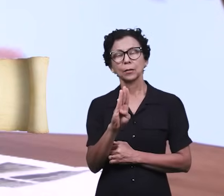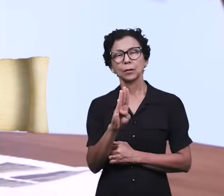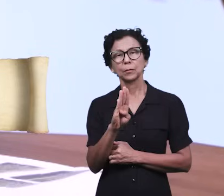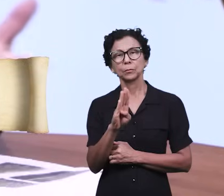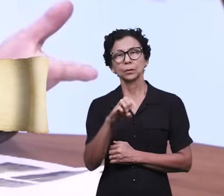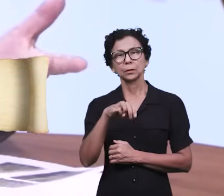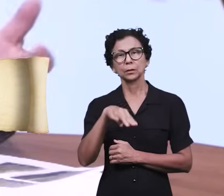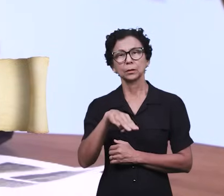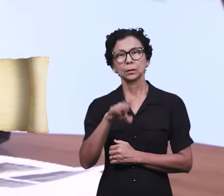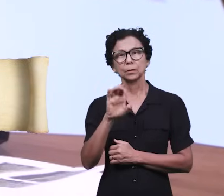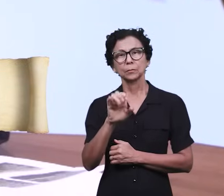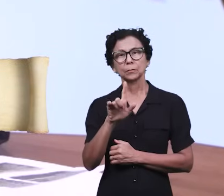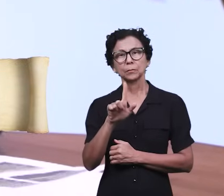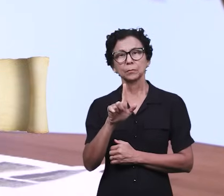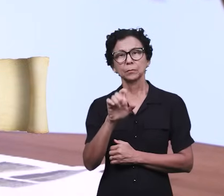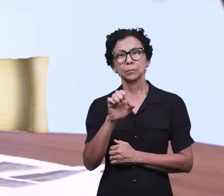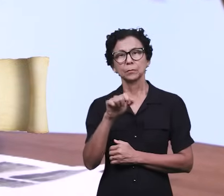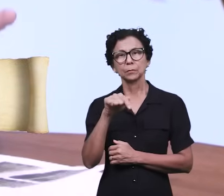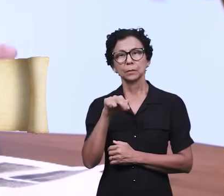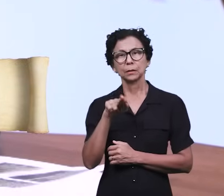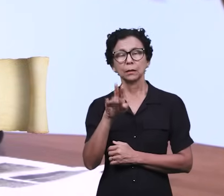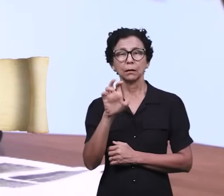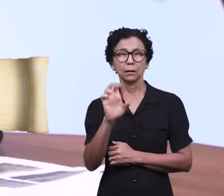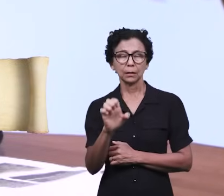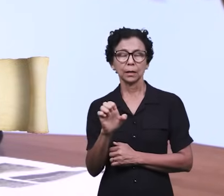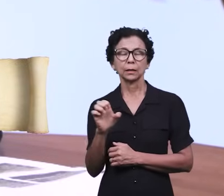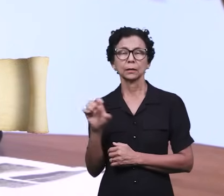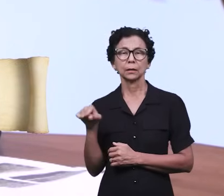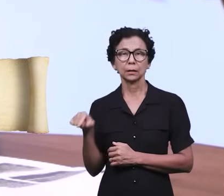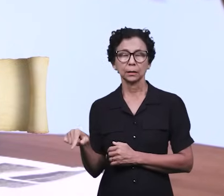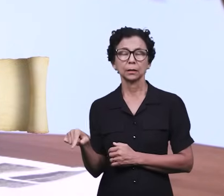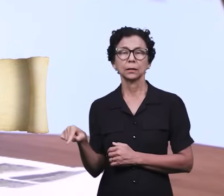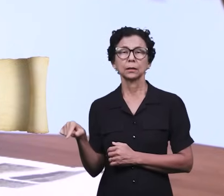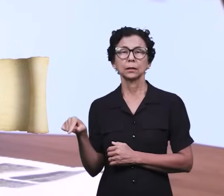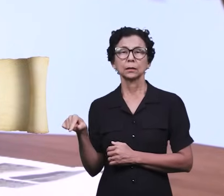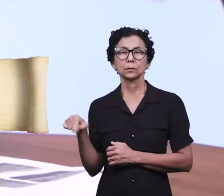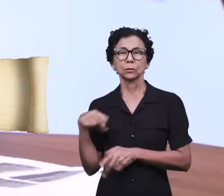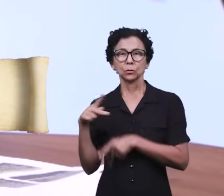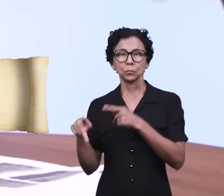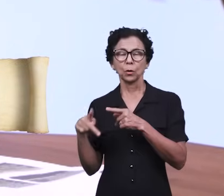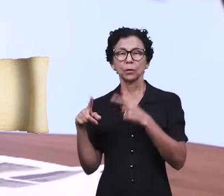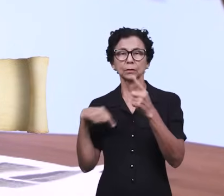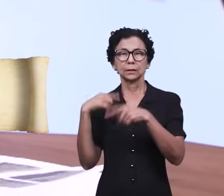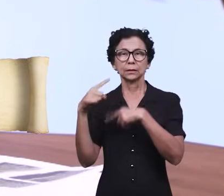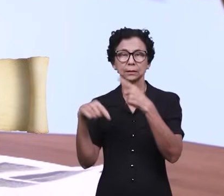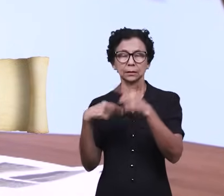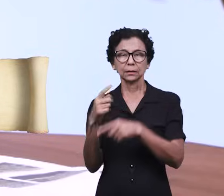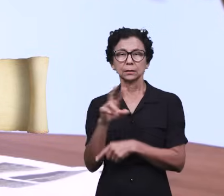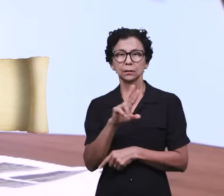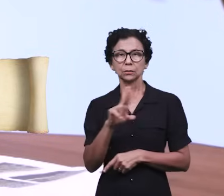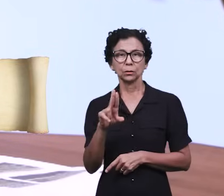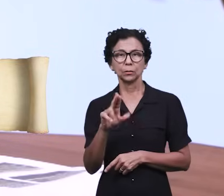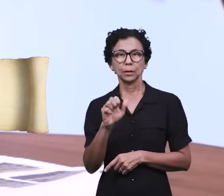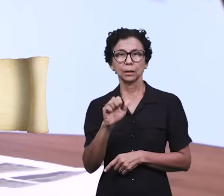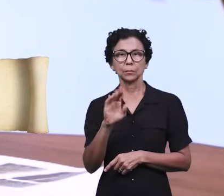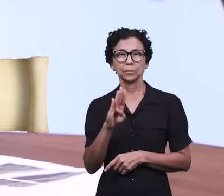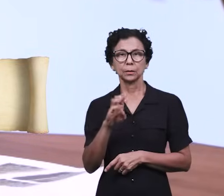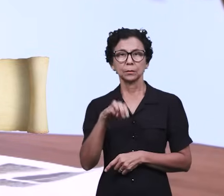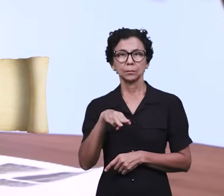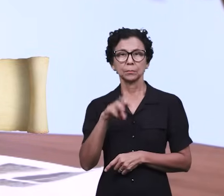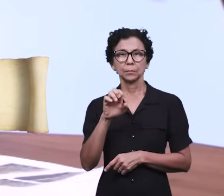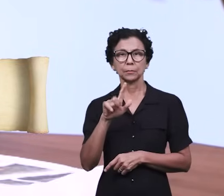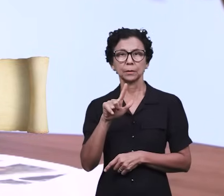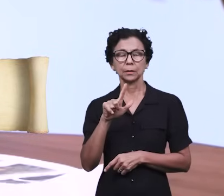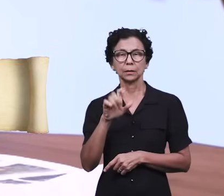Todos os descendentes se chamam também Abimeleque, tem o seu nome próprio e o nome do rei. E ali, esse rei, ou essa